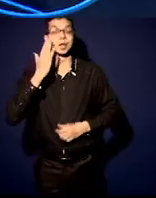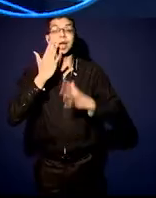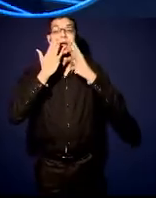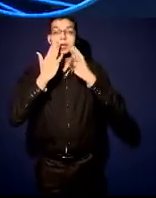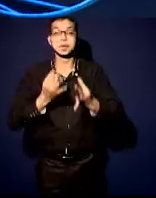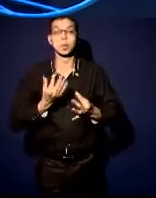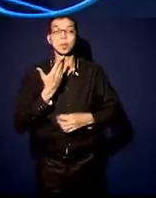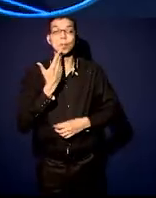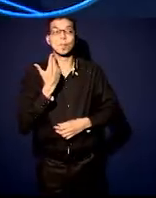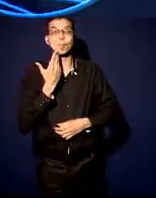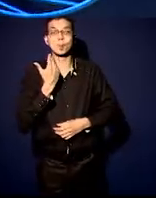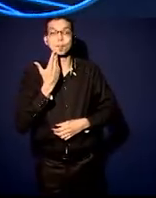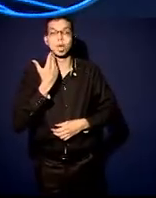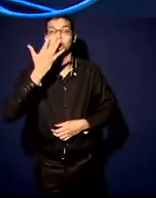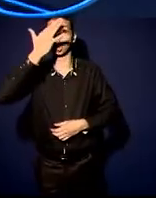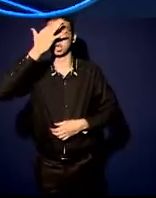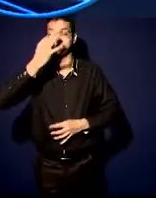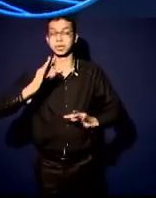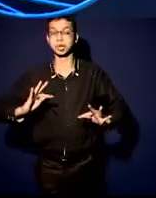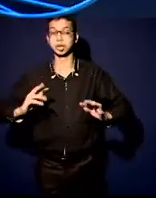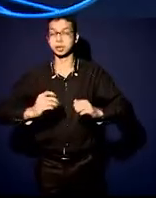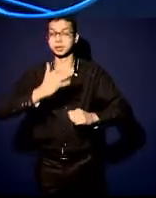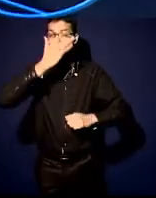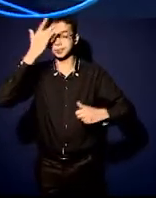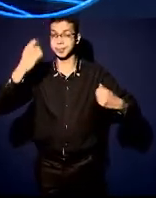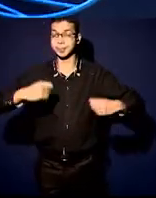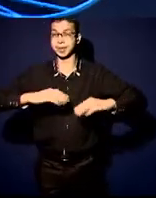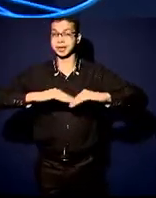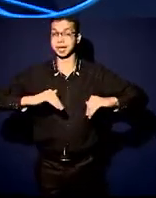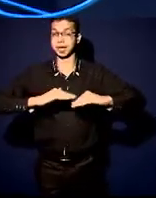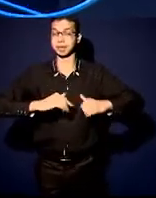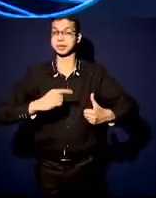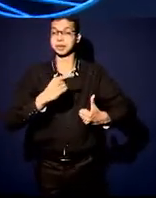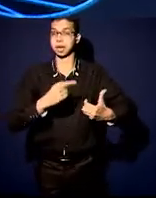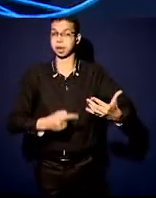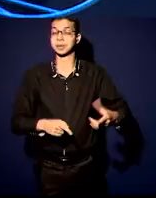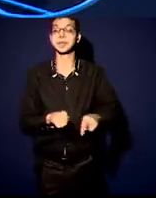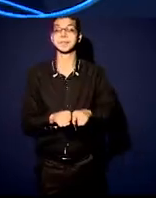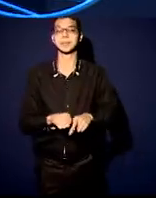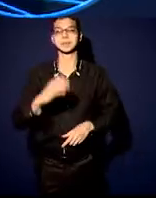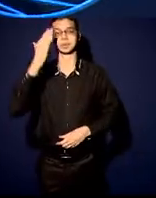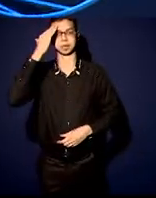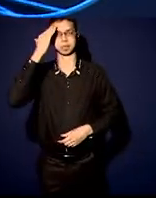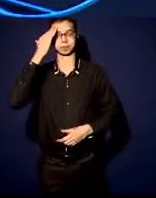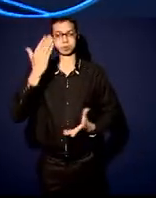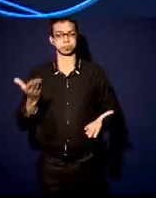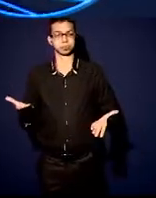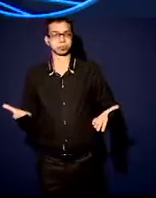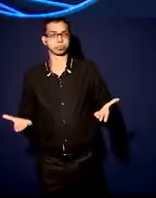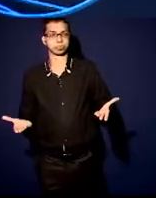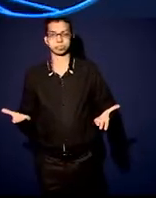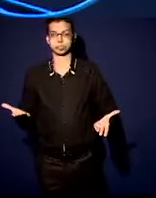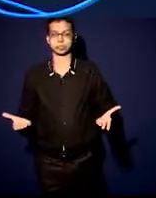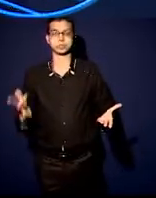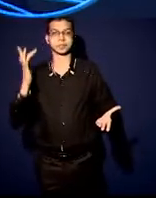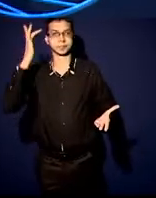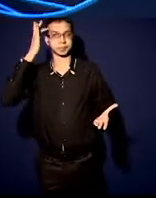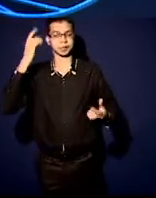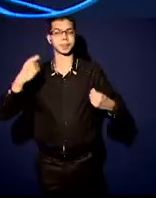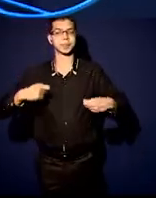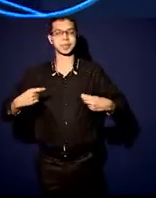a demanda de todos saber ponderar ter o bom senso nas discussões